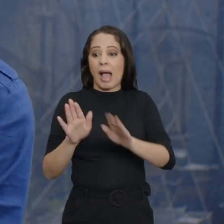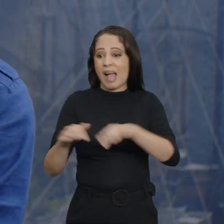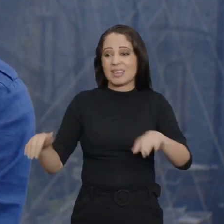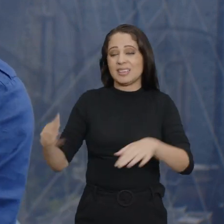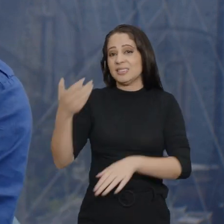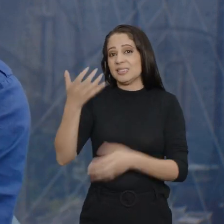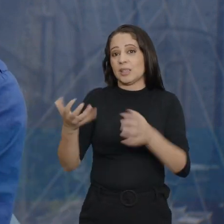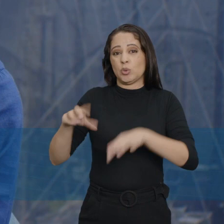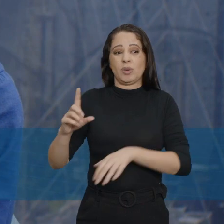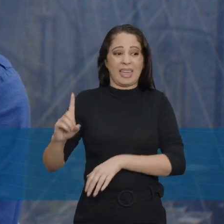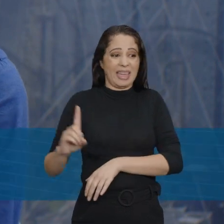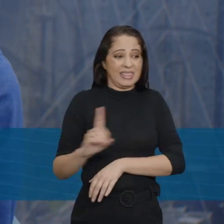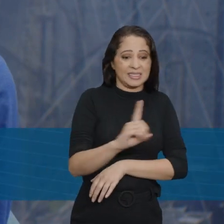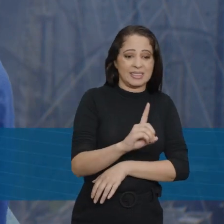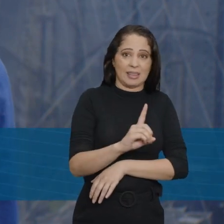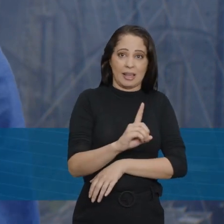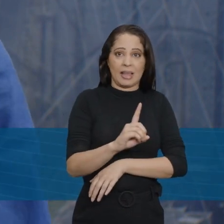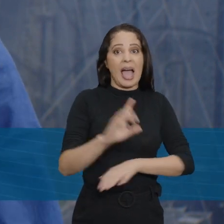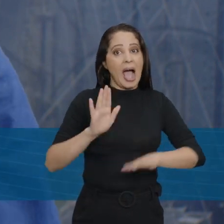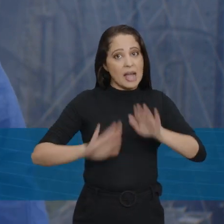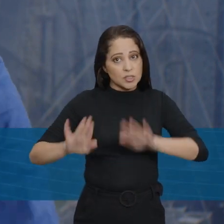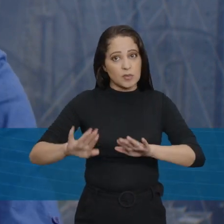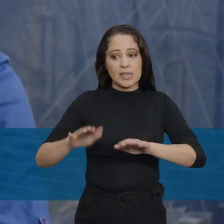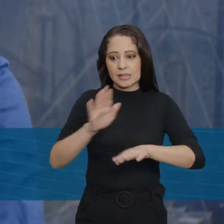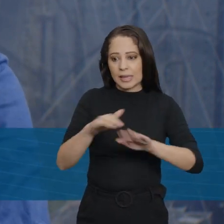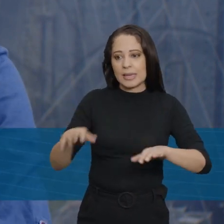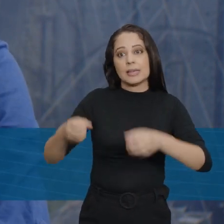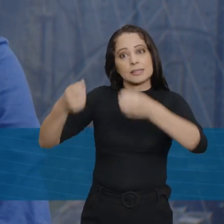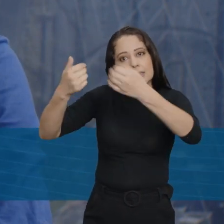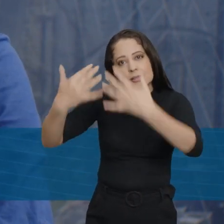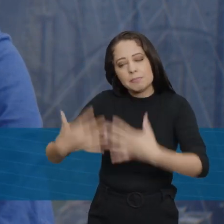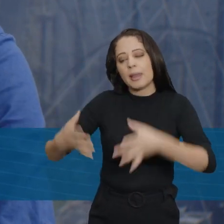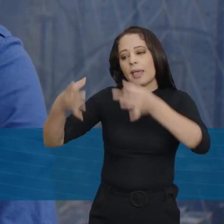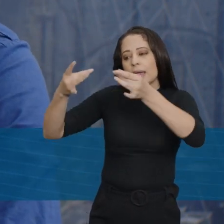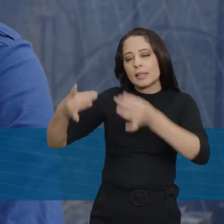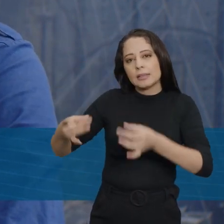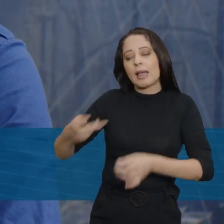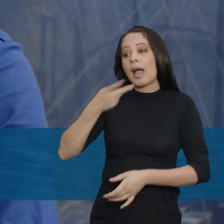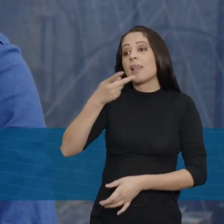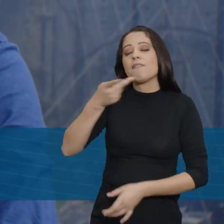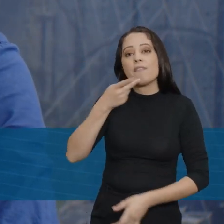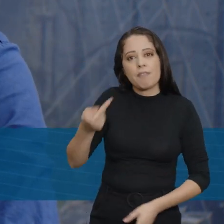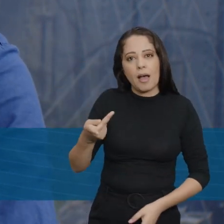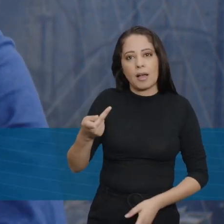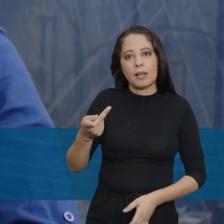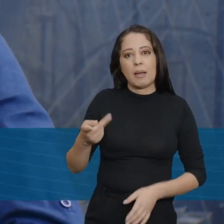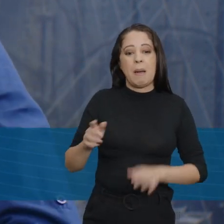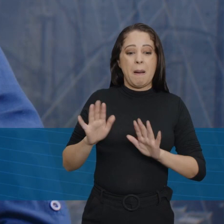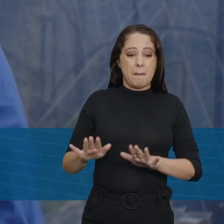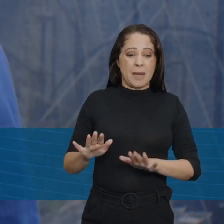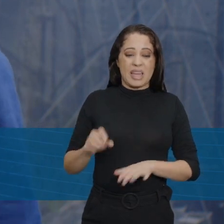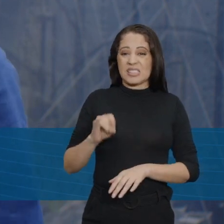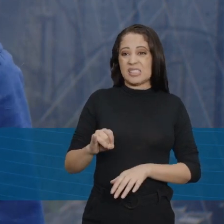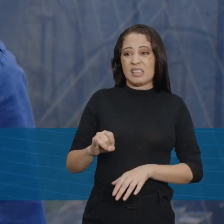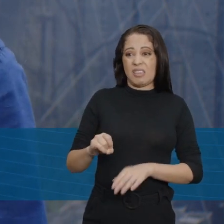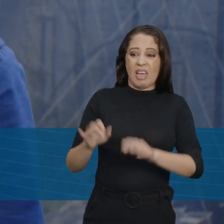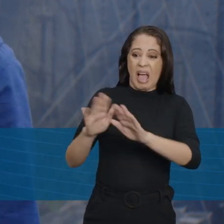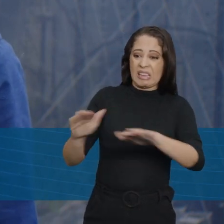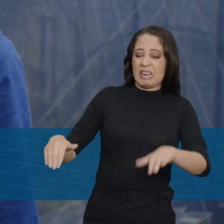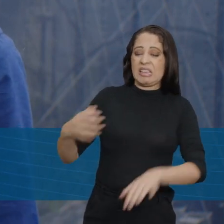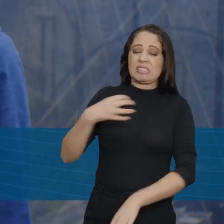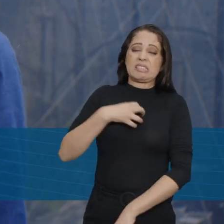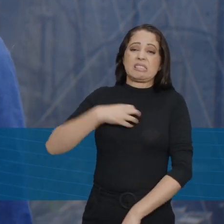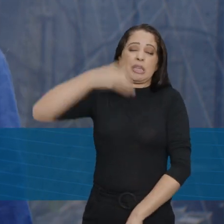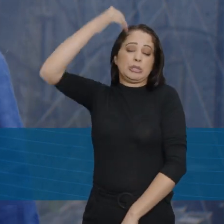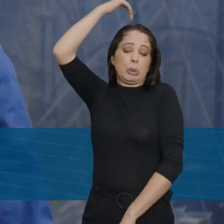ela não consegue necessariamente falar. Tem crianças que vão conseguir falar, mas às vezes se ela já, assim, a gente falou, né? Se ela já se sente culpada, ela já acha que ela tá